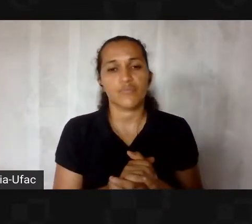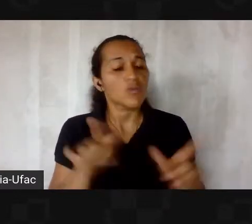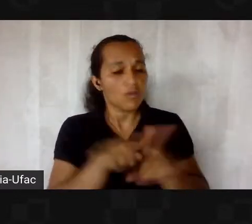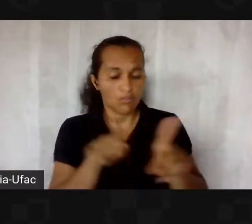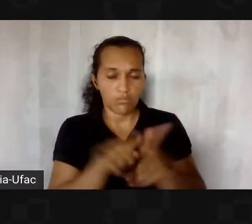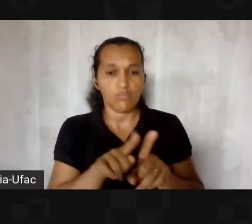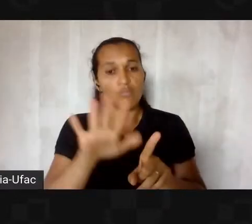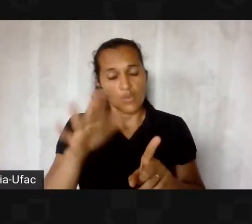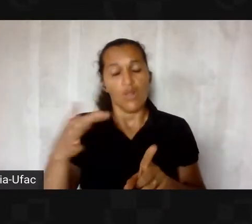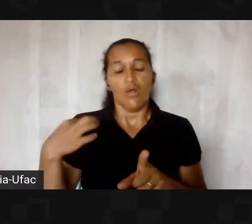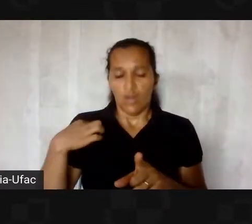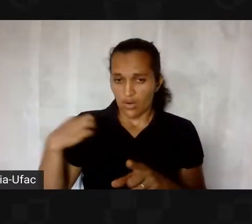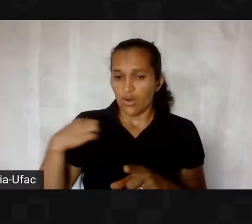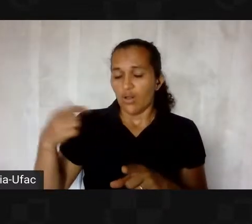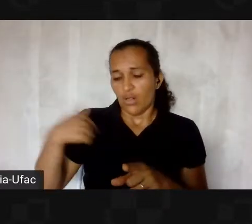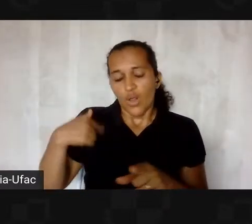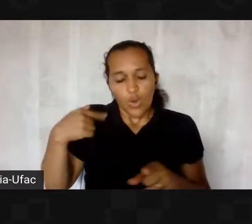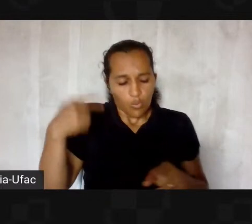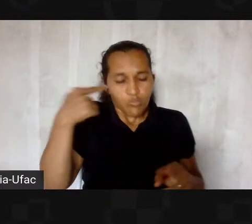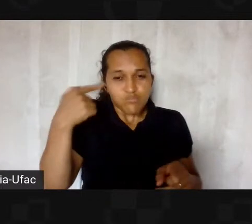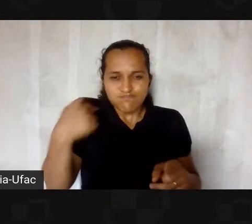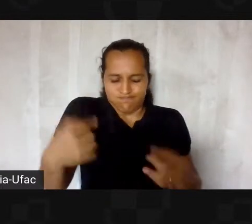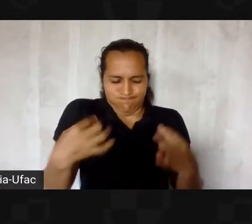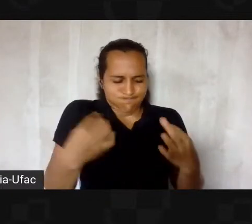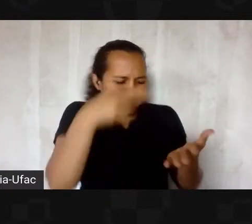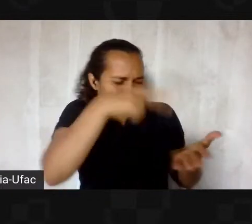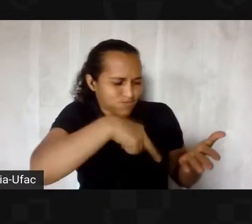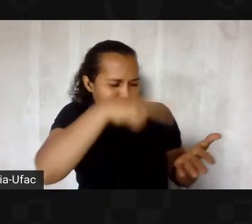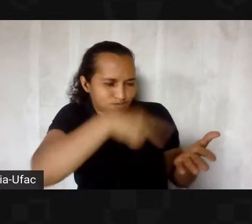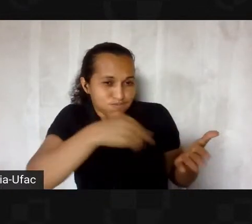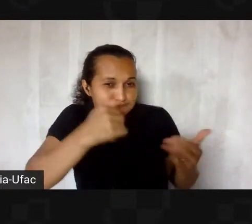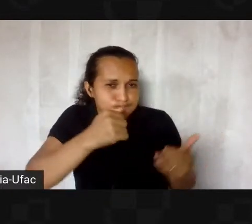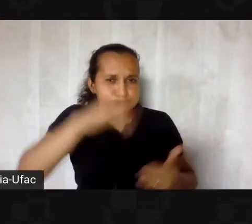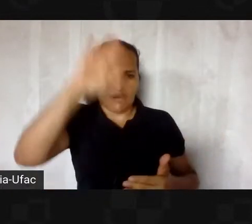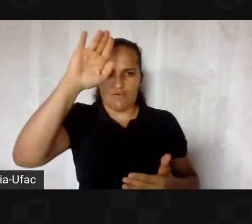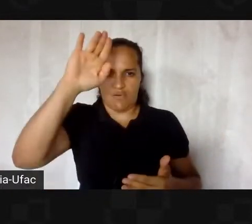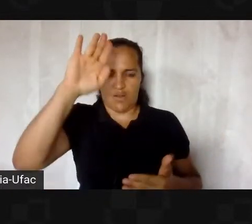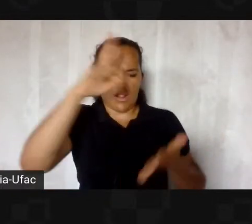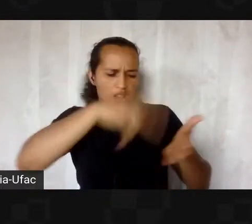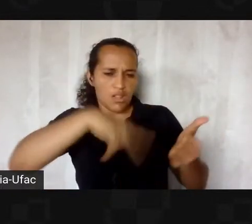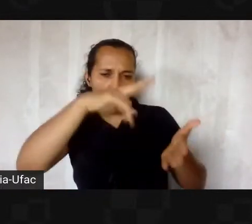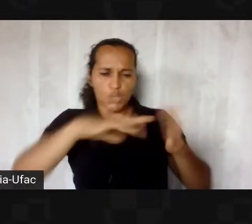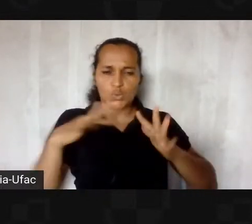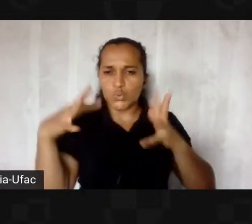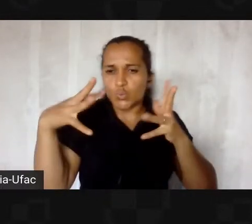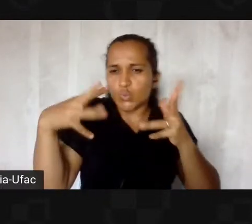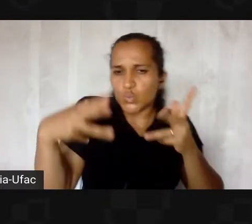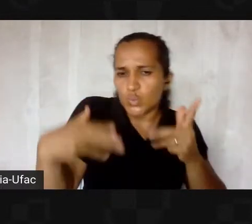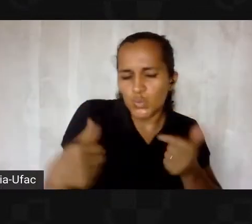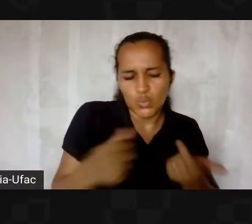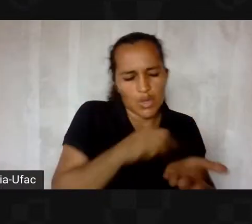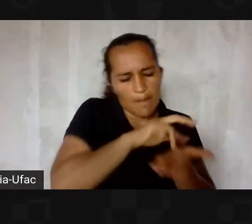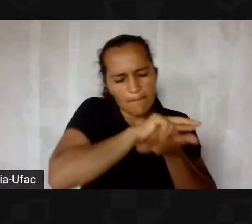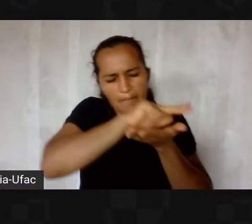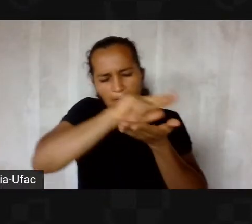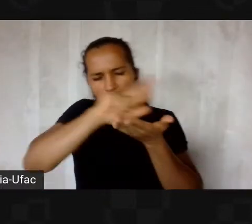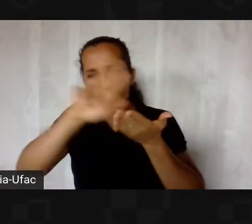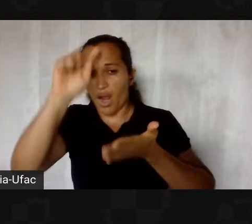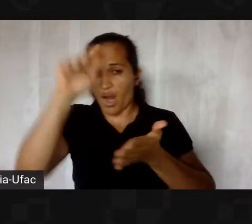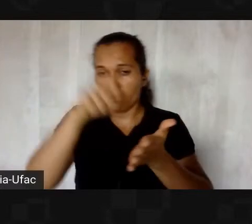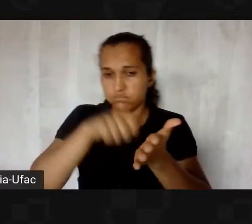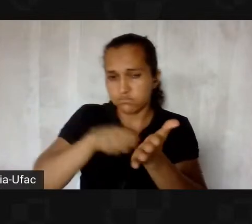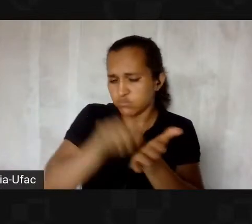para mim, porque me forçou a ler mais e a ler todas as obras. Graciliano Ramos, José Lindo Reu, Jorge